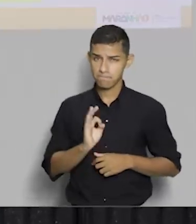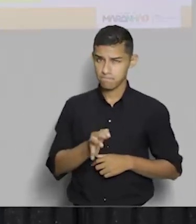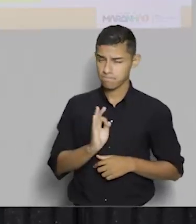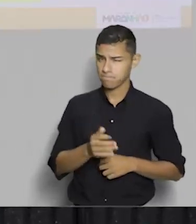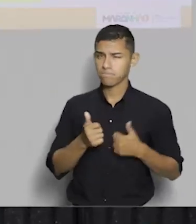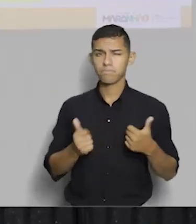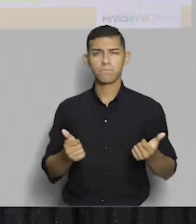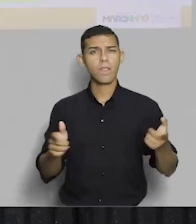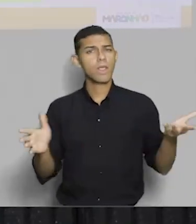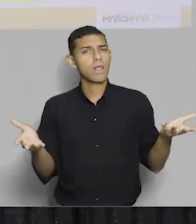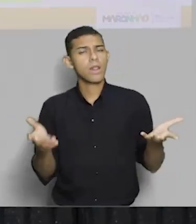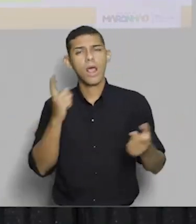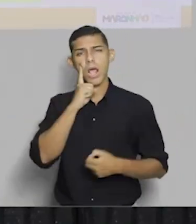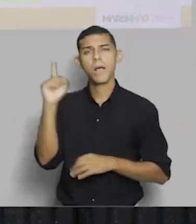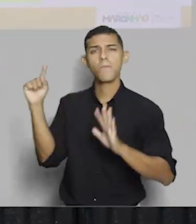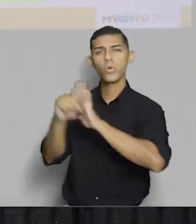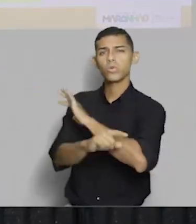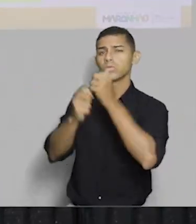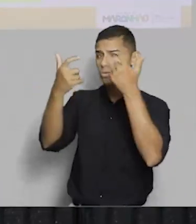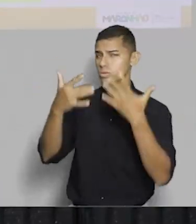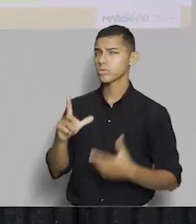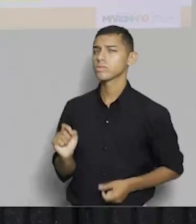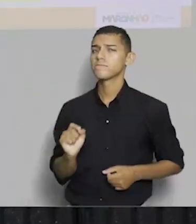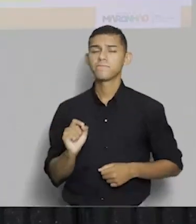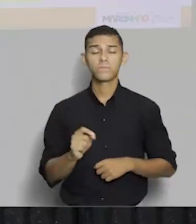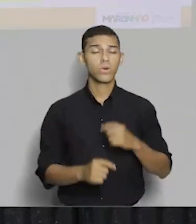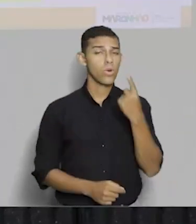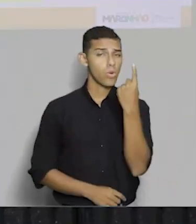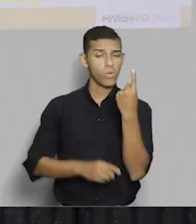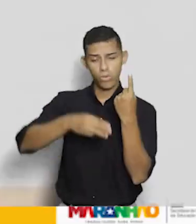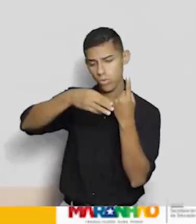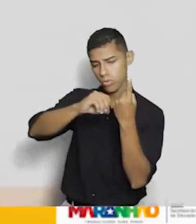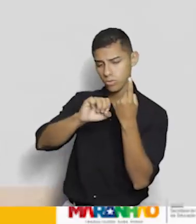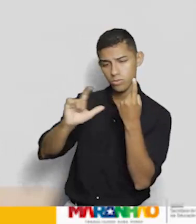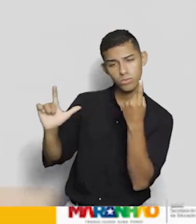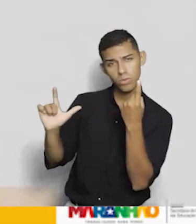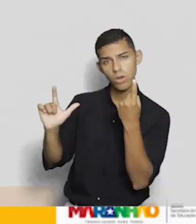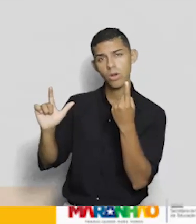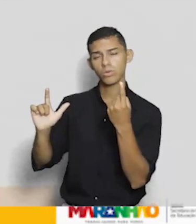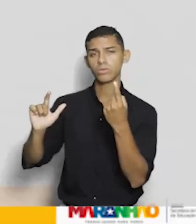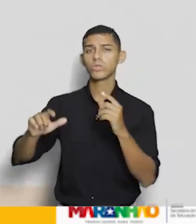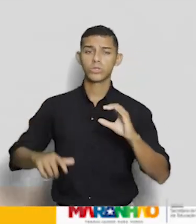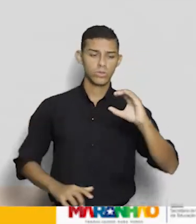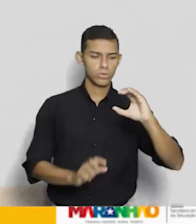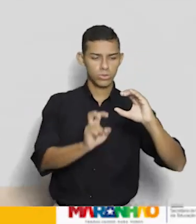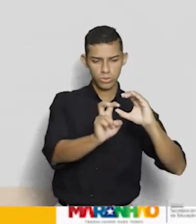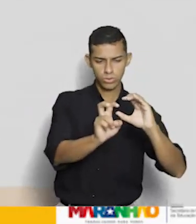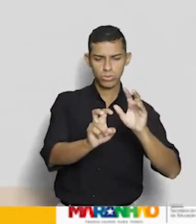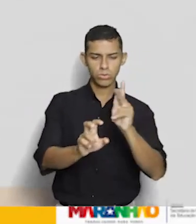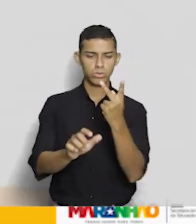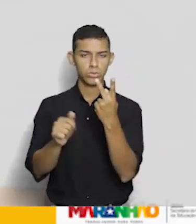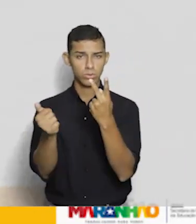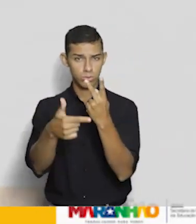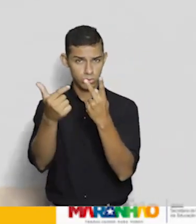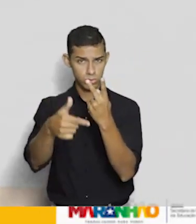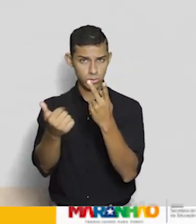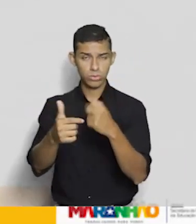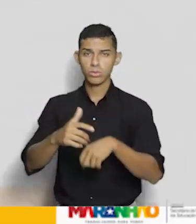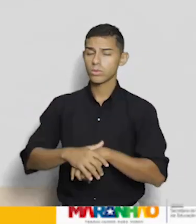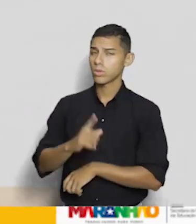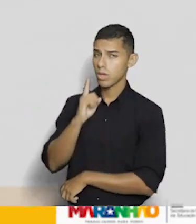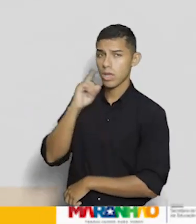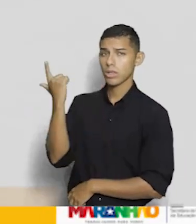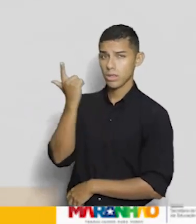a questão diz que o mol de pentano é produz